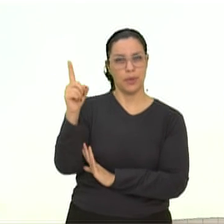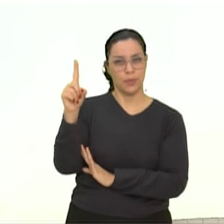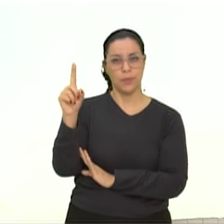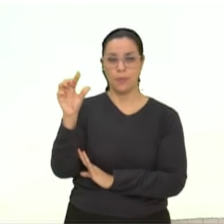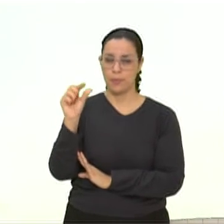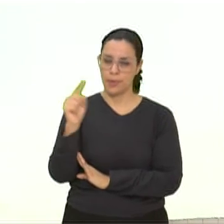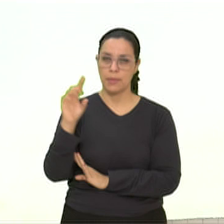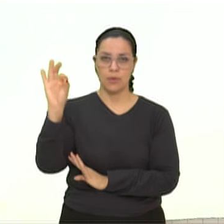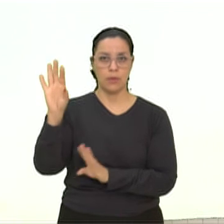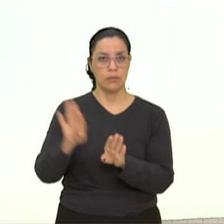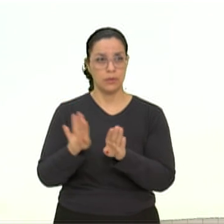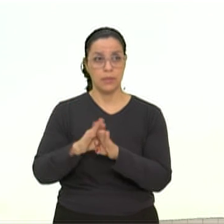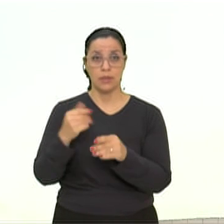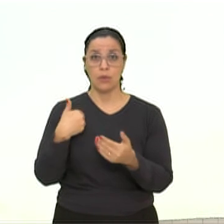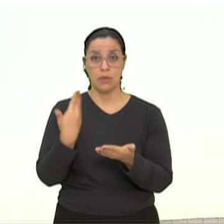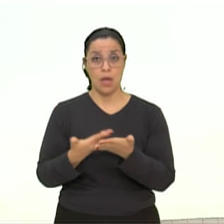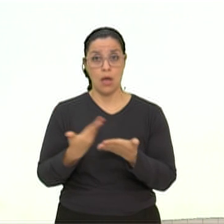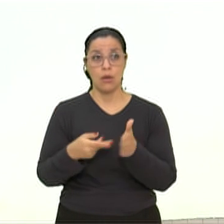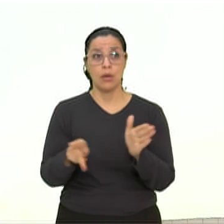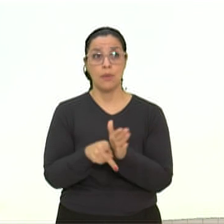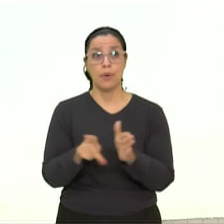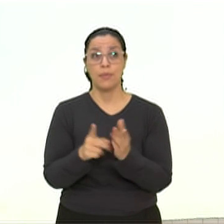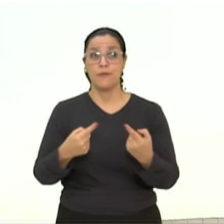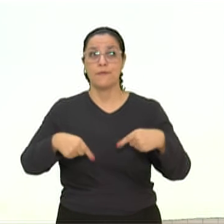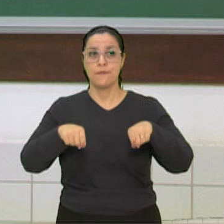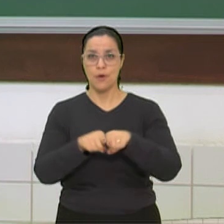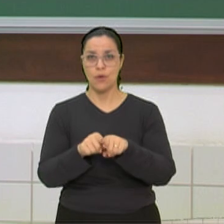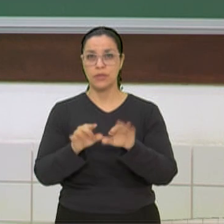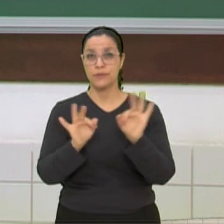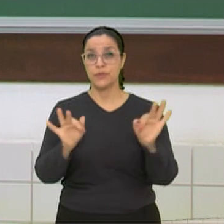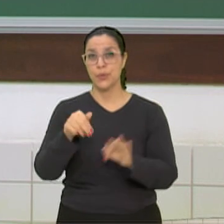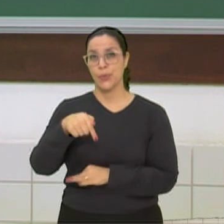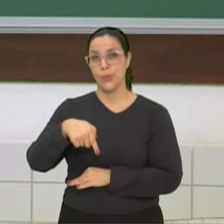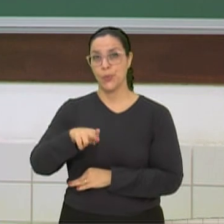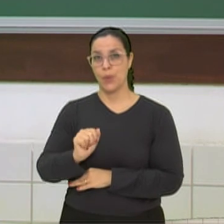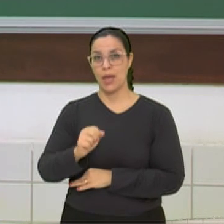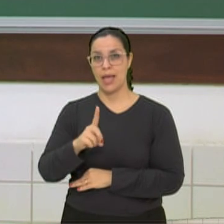aí a função afim. A partir da próxima aula a gente vai retomar aí a função